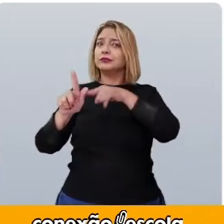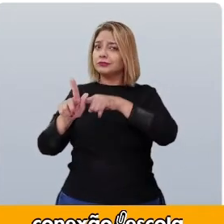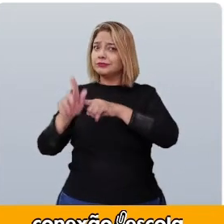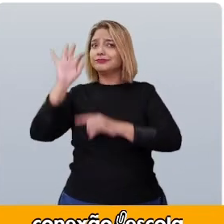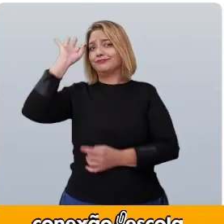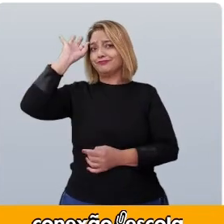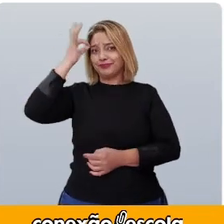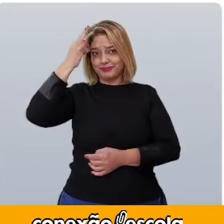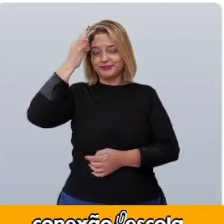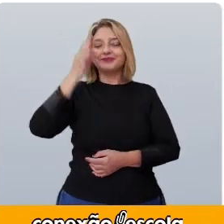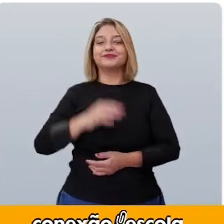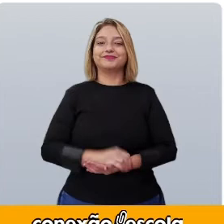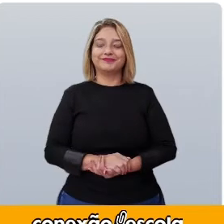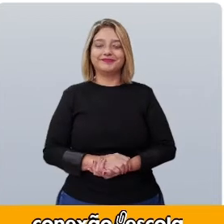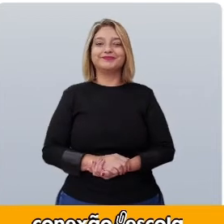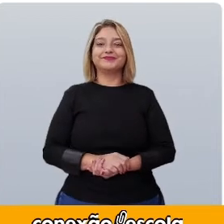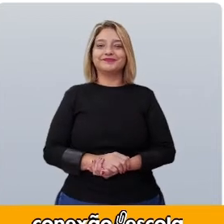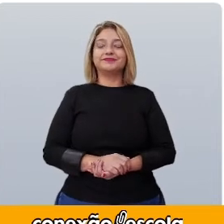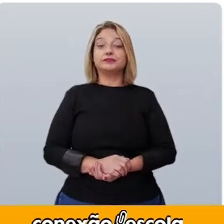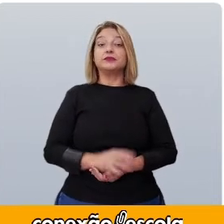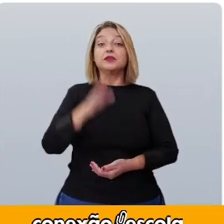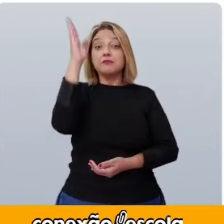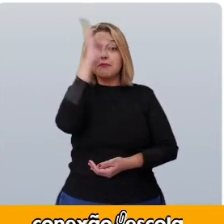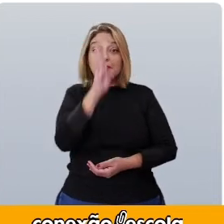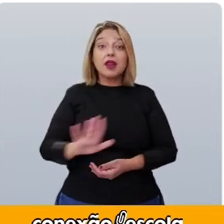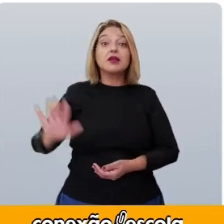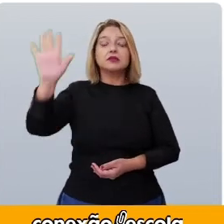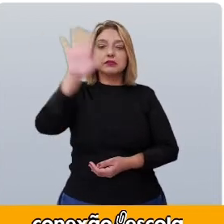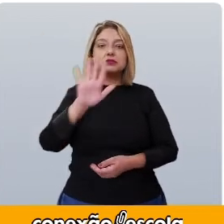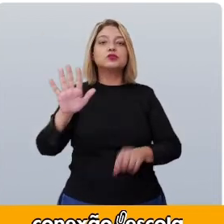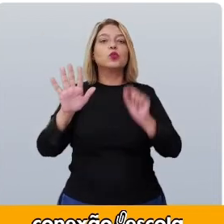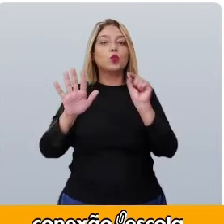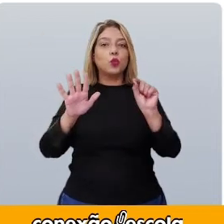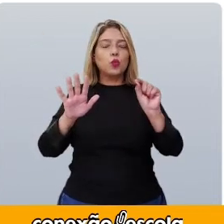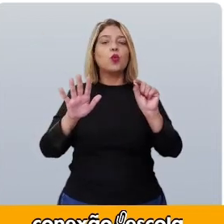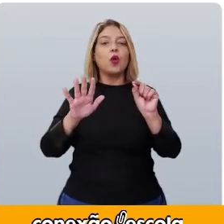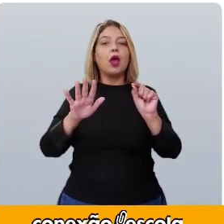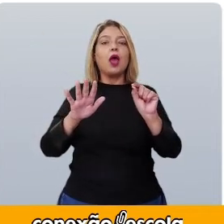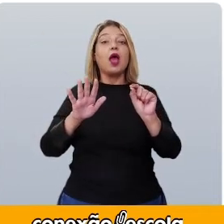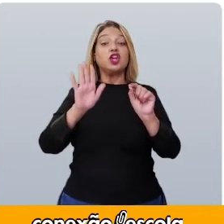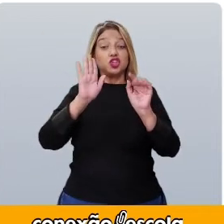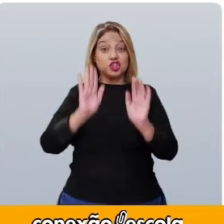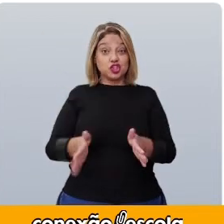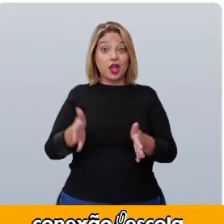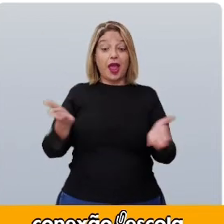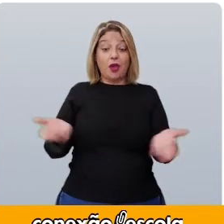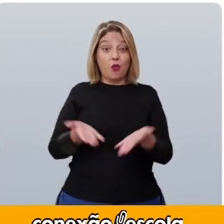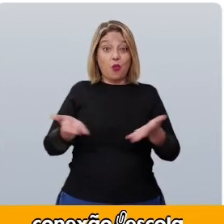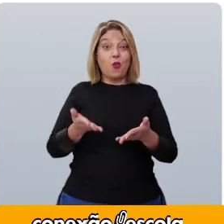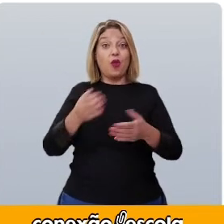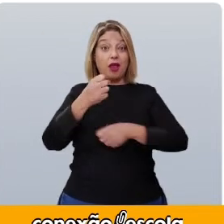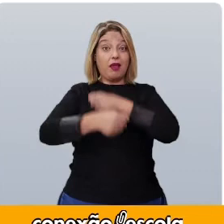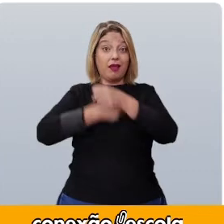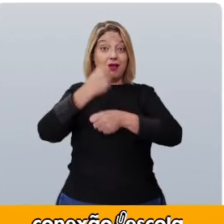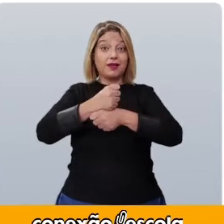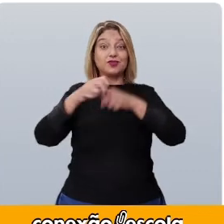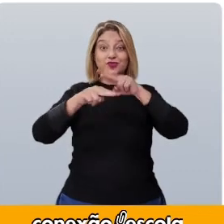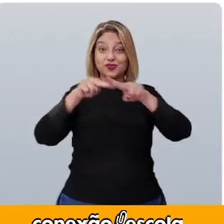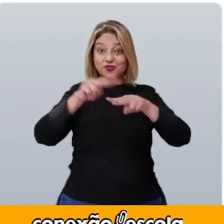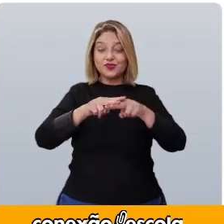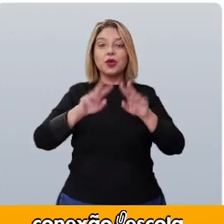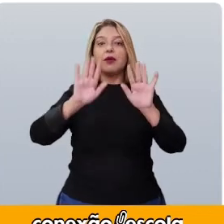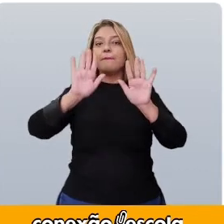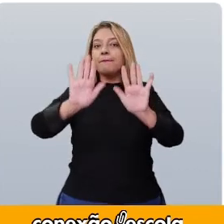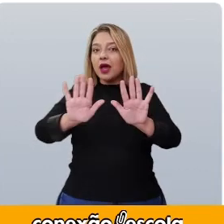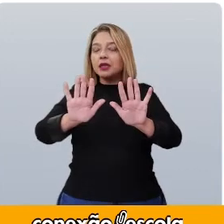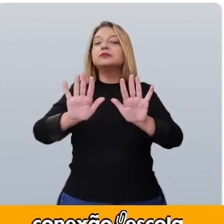celulares. No Brasil, o serviço chegou em julho deste ano, porém, por enquanto, está